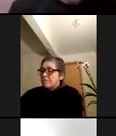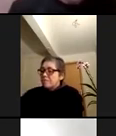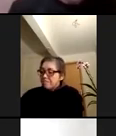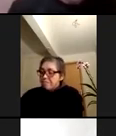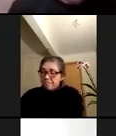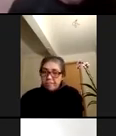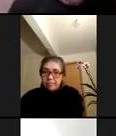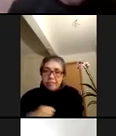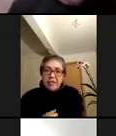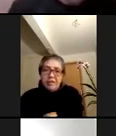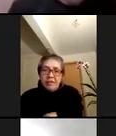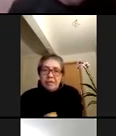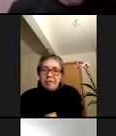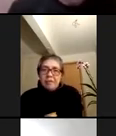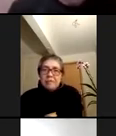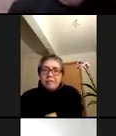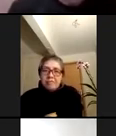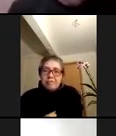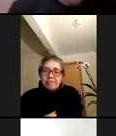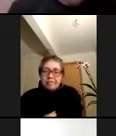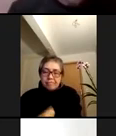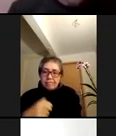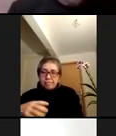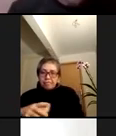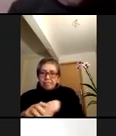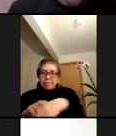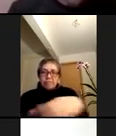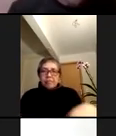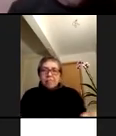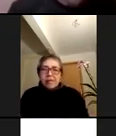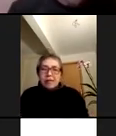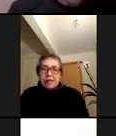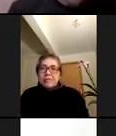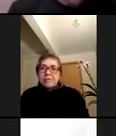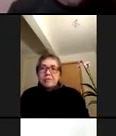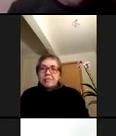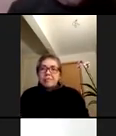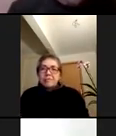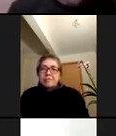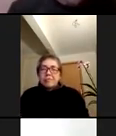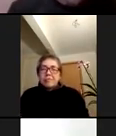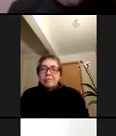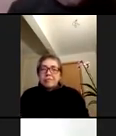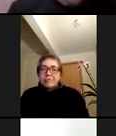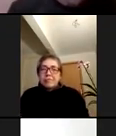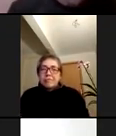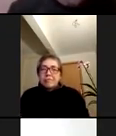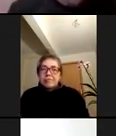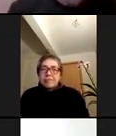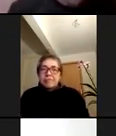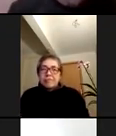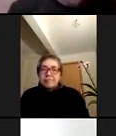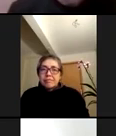proteger. Então, acho que é isso. Eu agradeço a parceria do SENAC com o Sindimetal. É uma